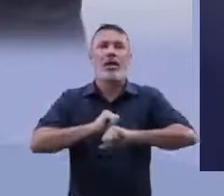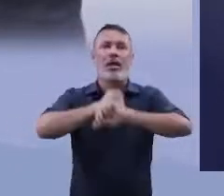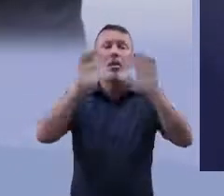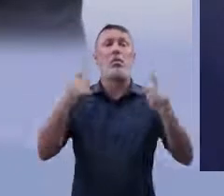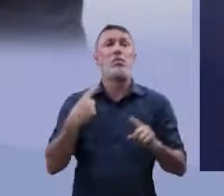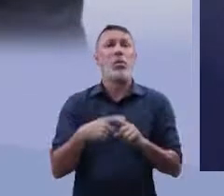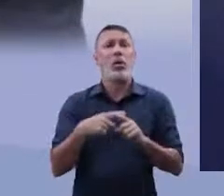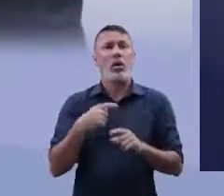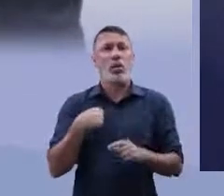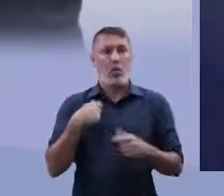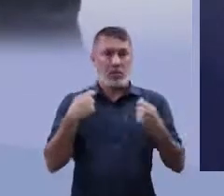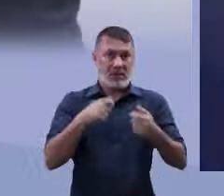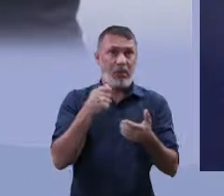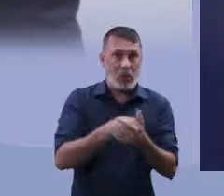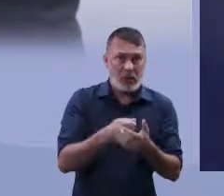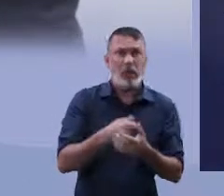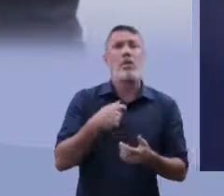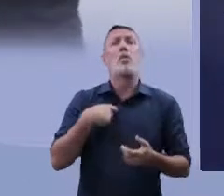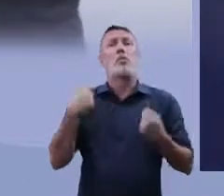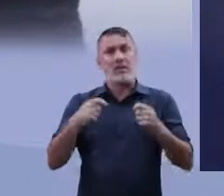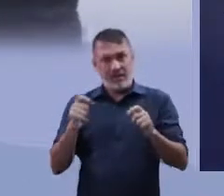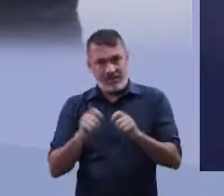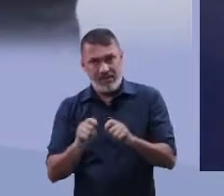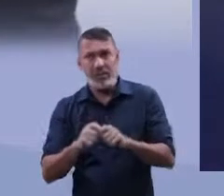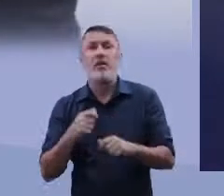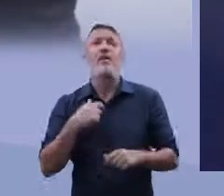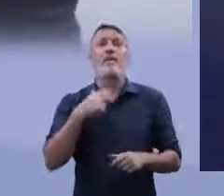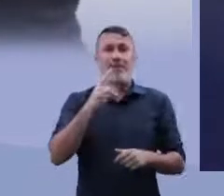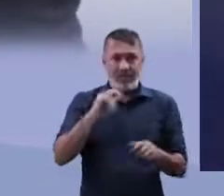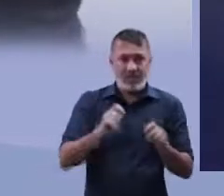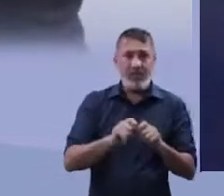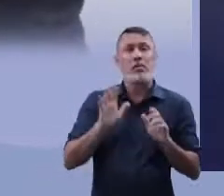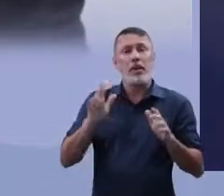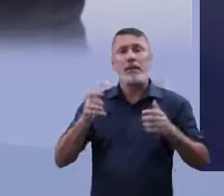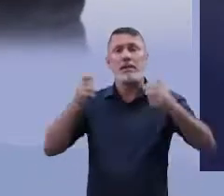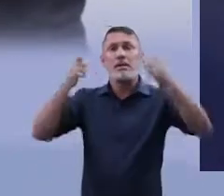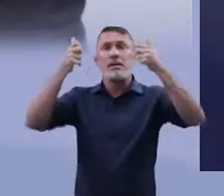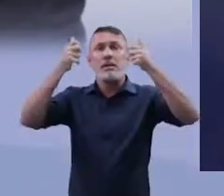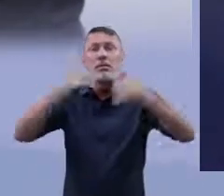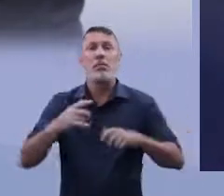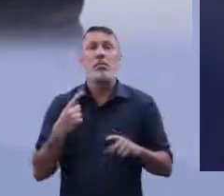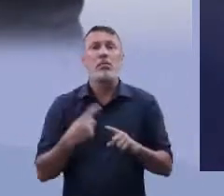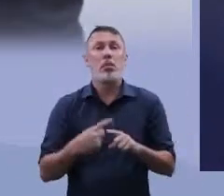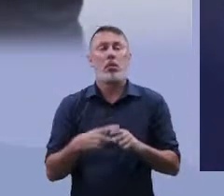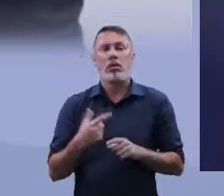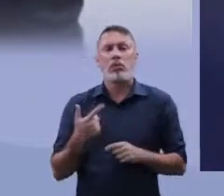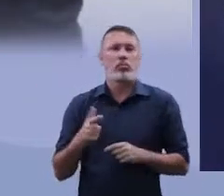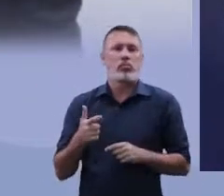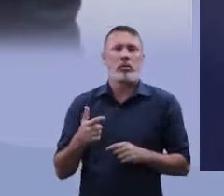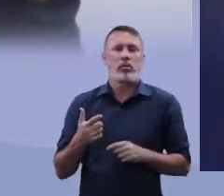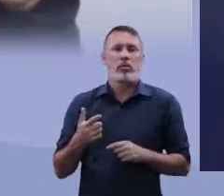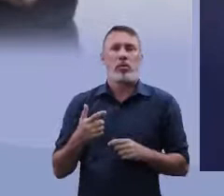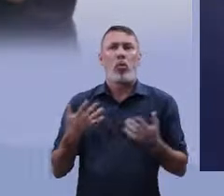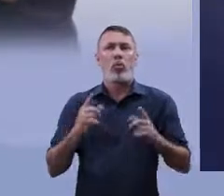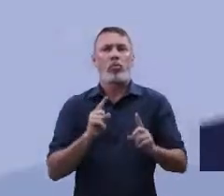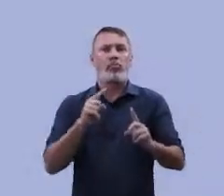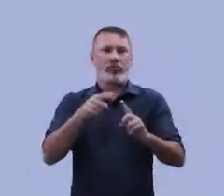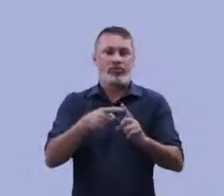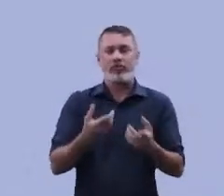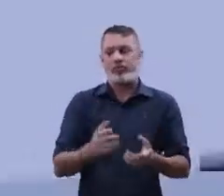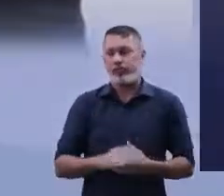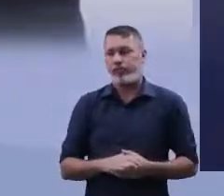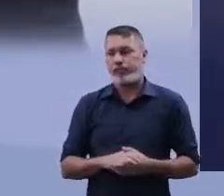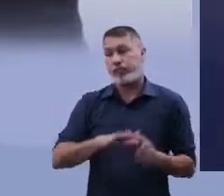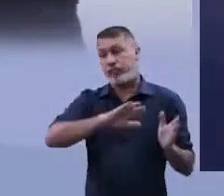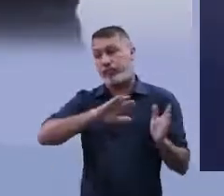pelo que fazer aquilo. Eu devo fazer porque eu devo fazer. É um fim em si mesmo e não um meio para atingir um outro objetivo.